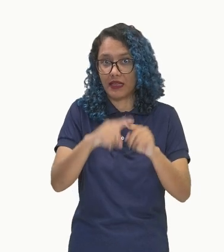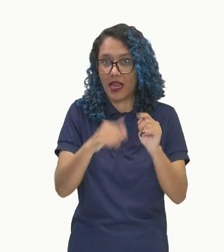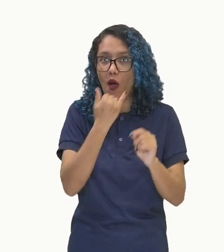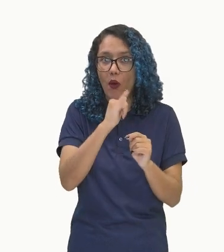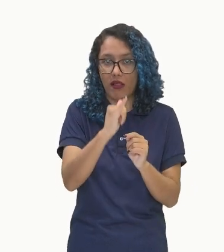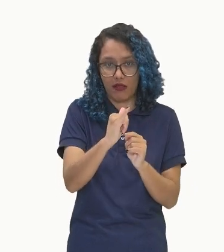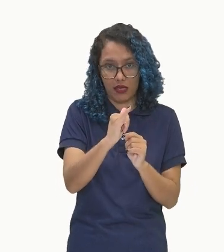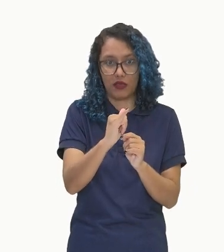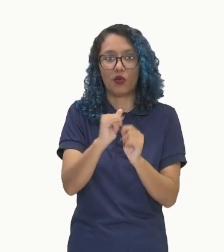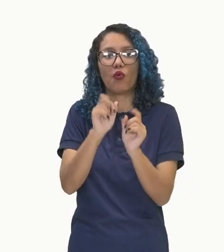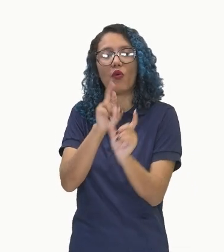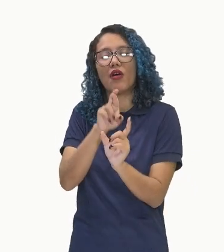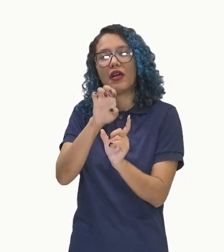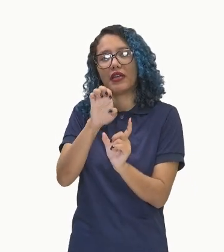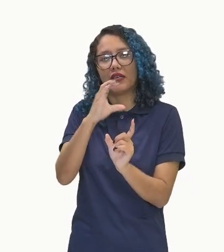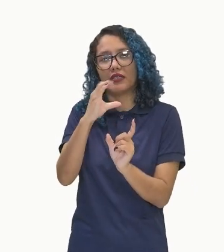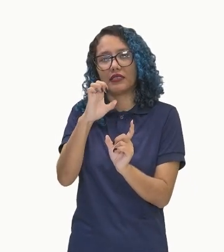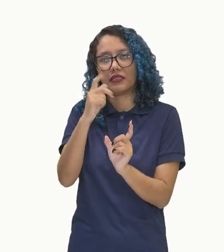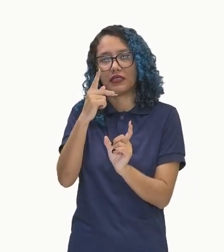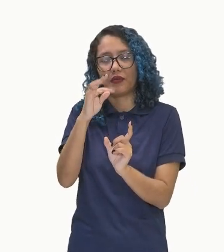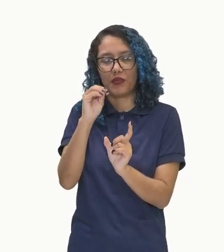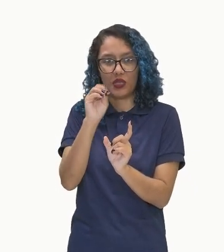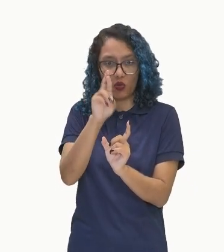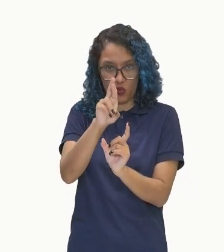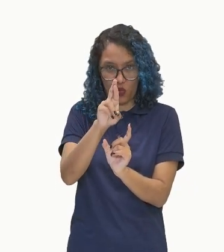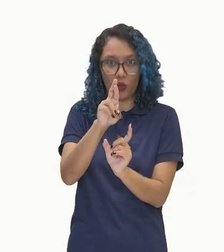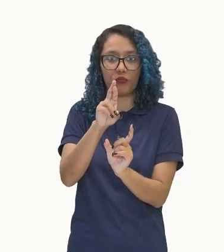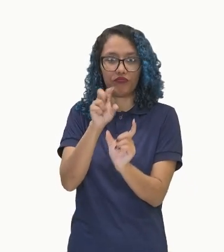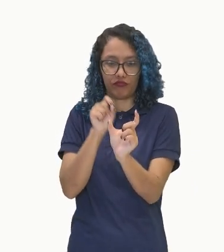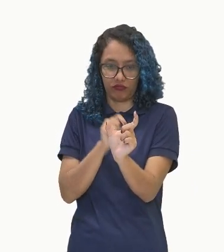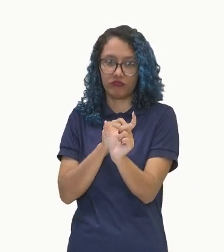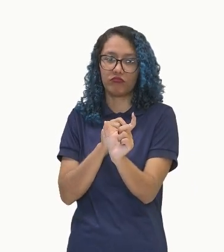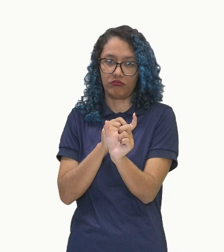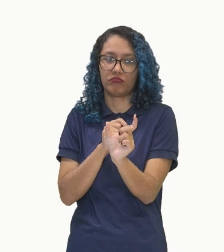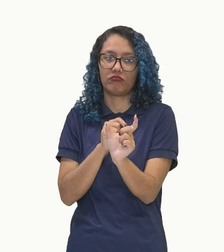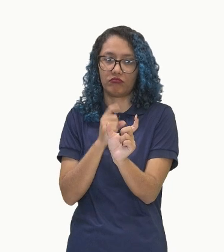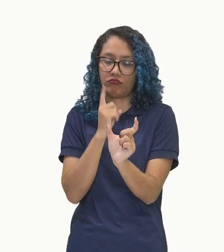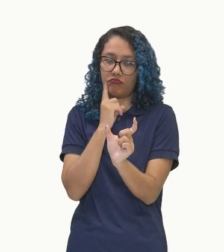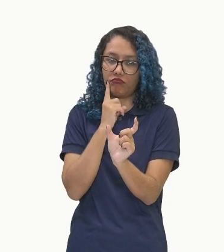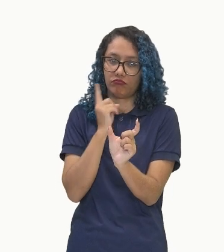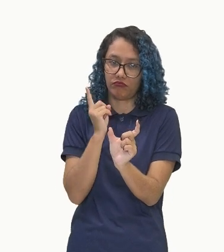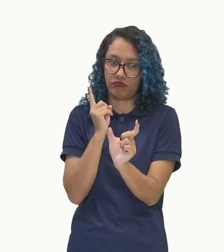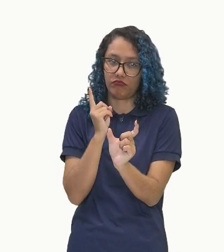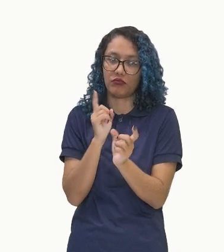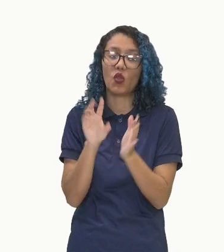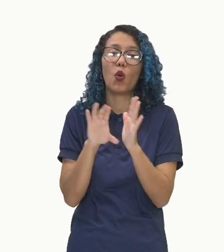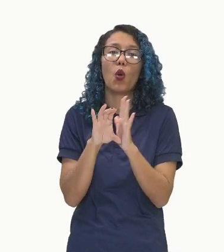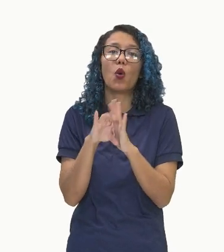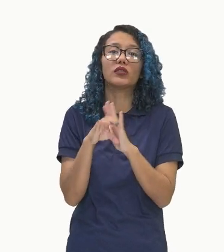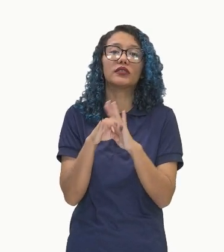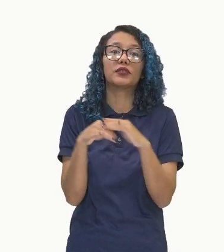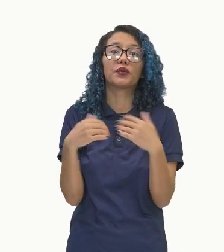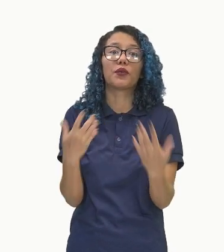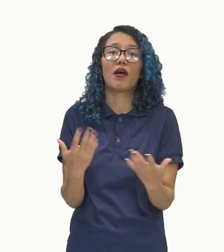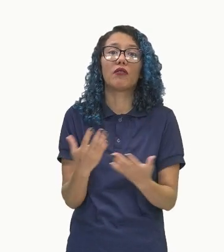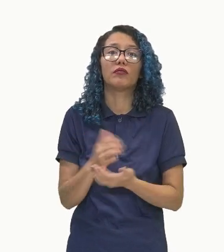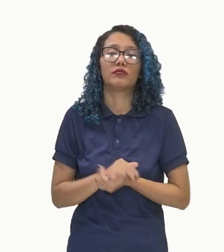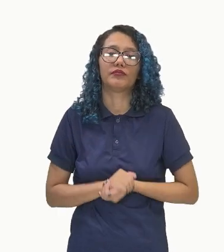por definição, ele é um aparelho capaz de transformar a energia, olha aqui a